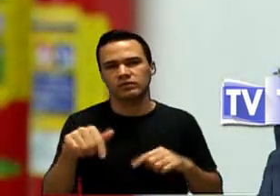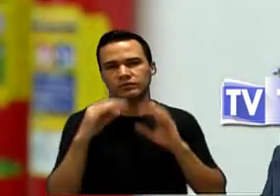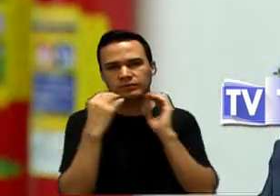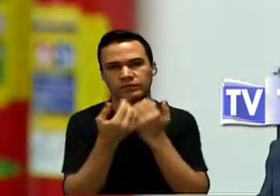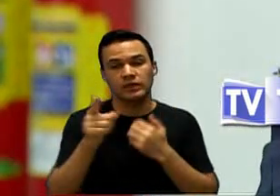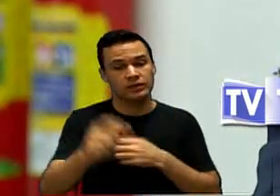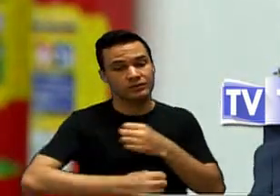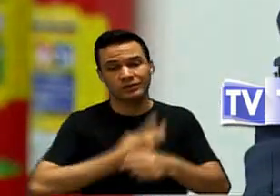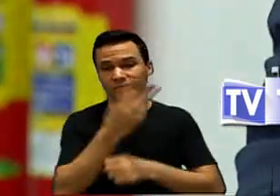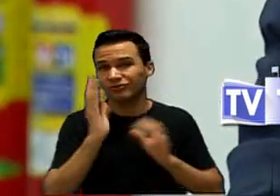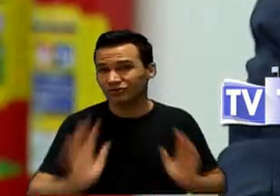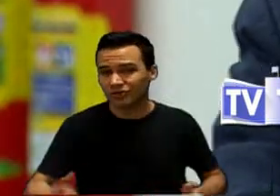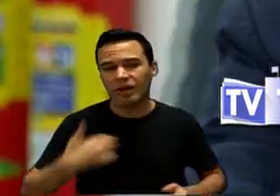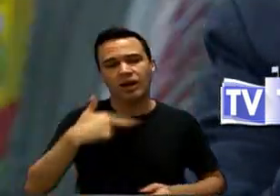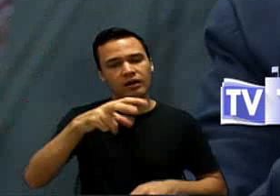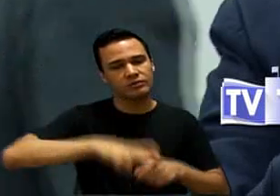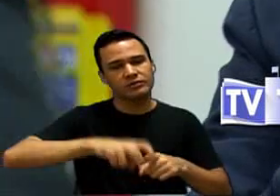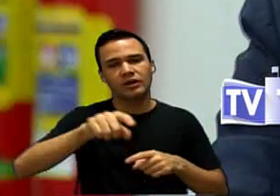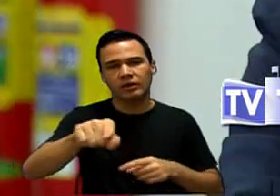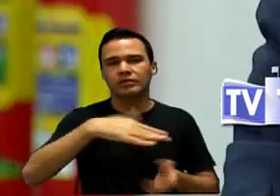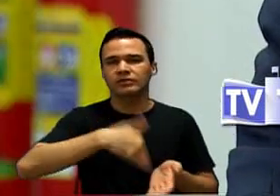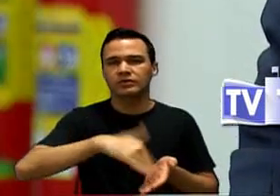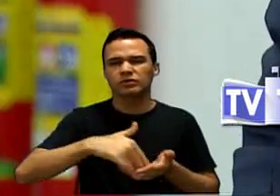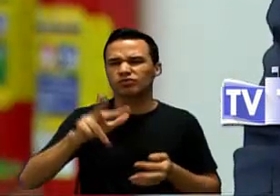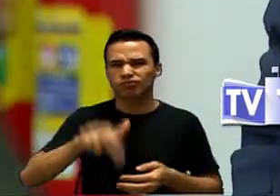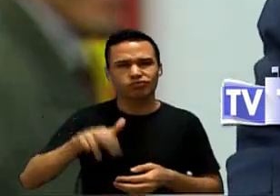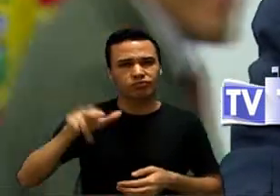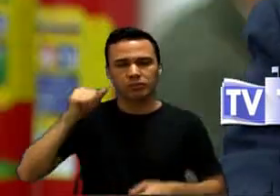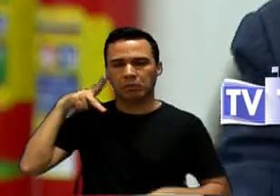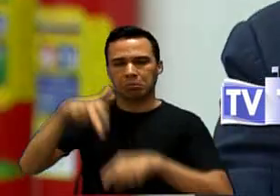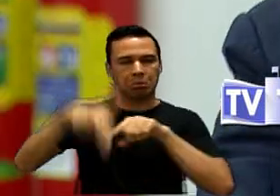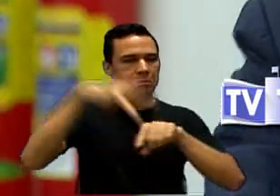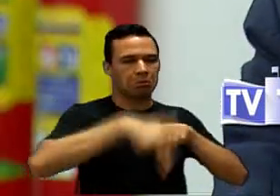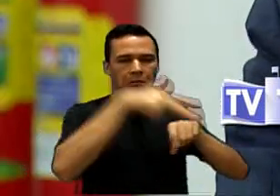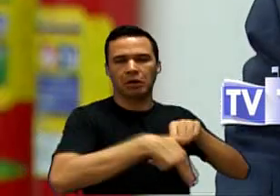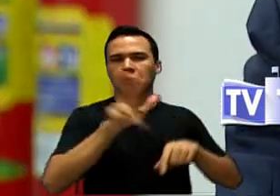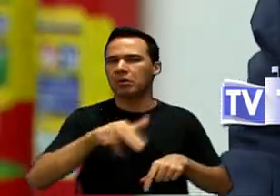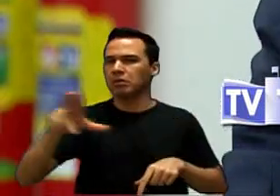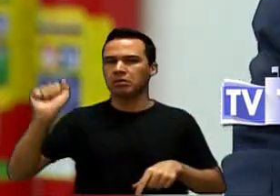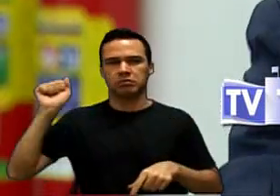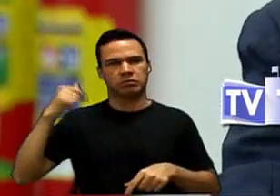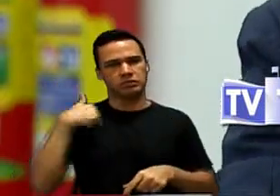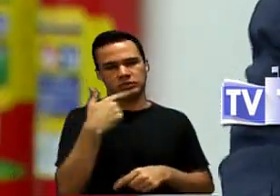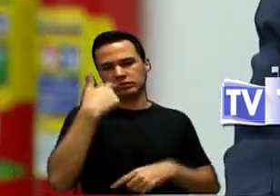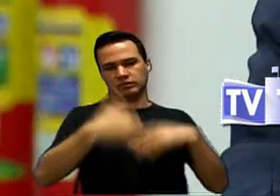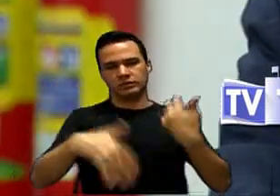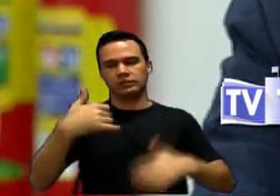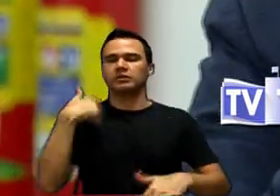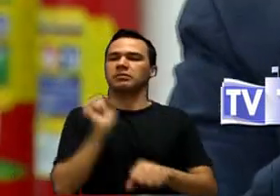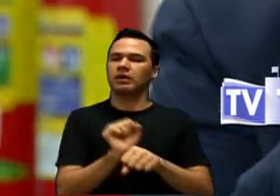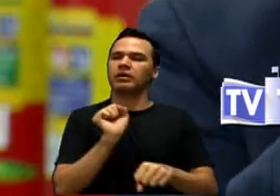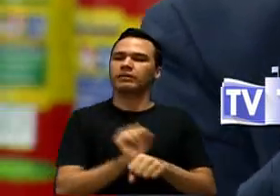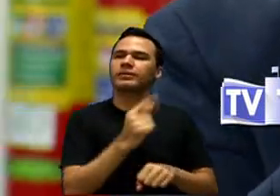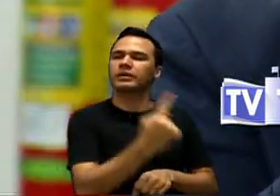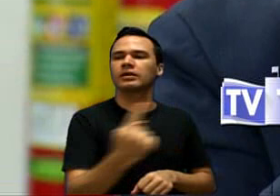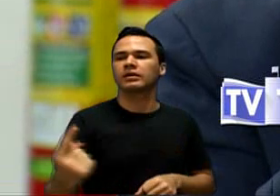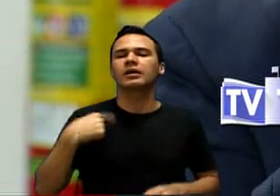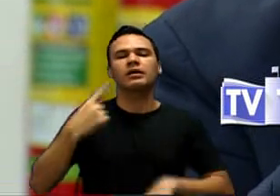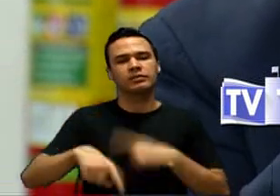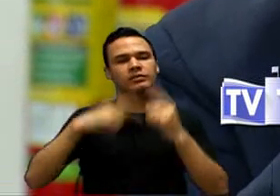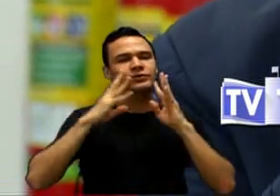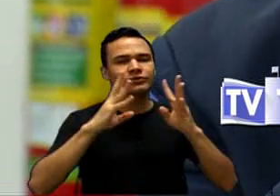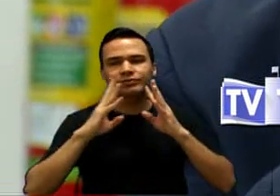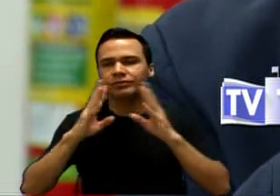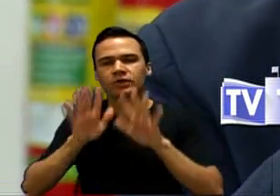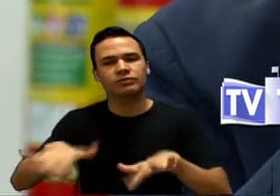E por dois anos eu estive aí nessa mesa, eu nunca cortei a fala de nenhum vereador para me manifestar antes dele. Eu sempre esperei a minha vez aqui para dar